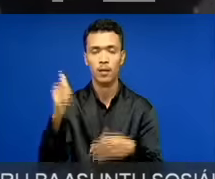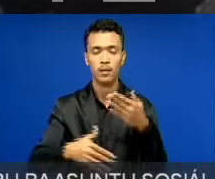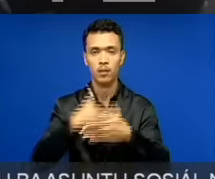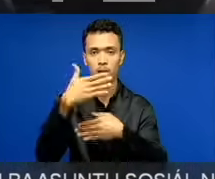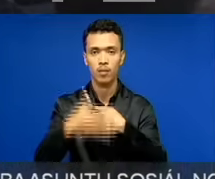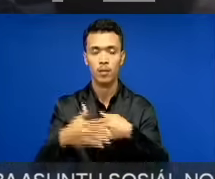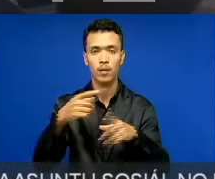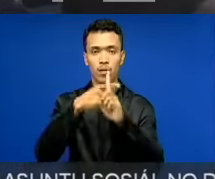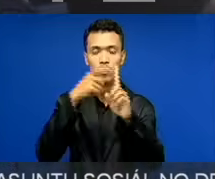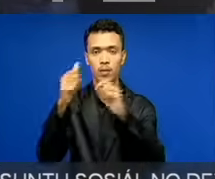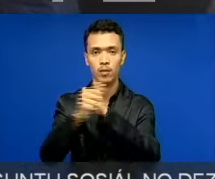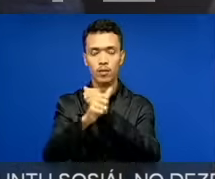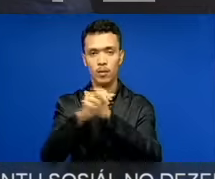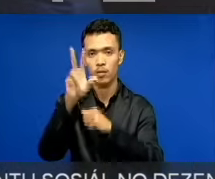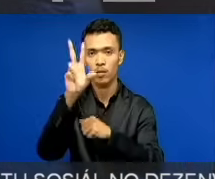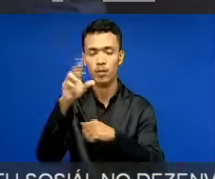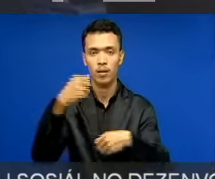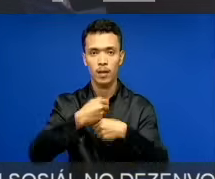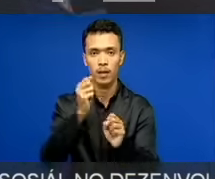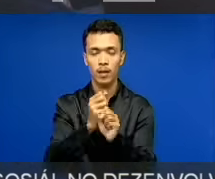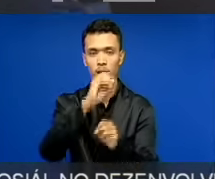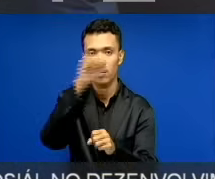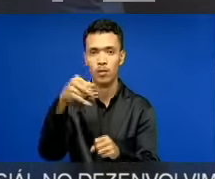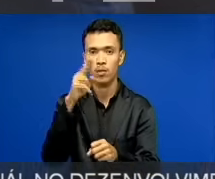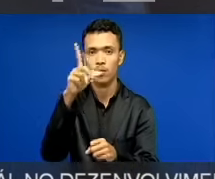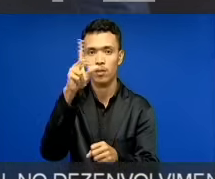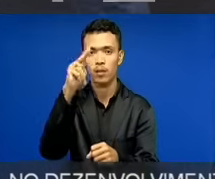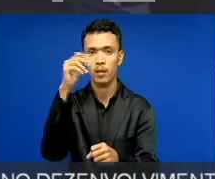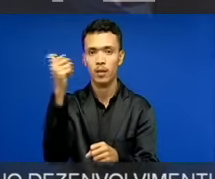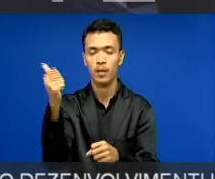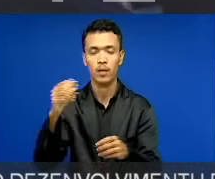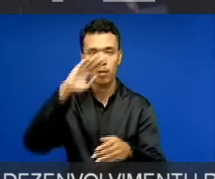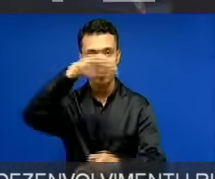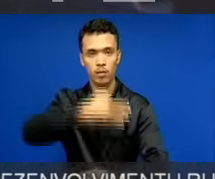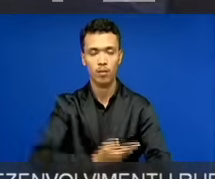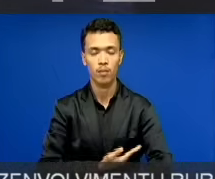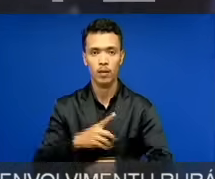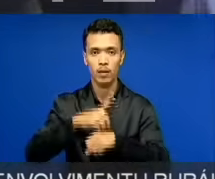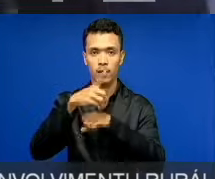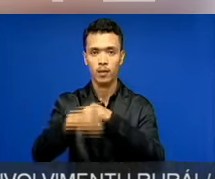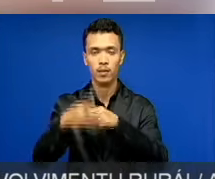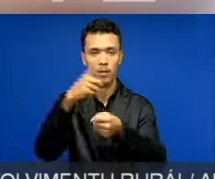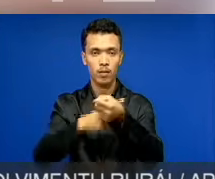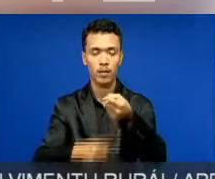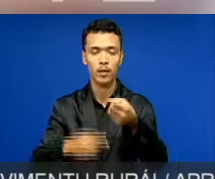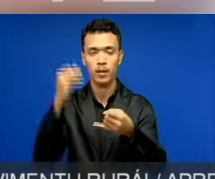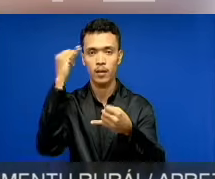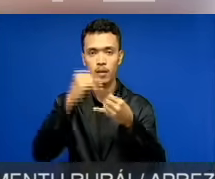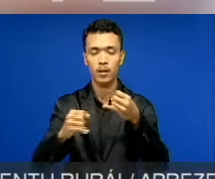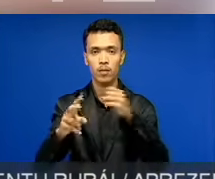Acto Husi Suspeitu, na entorno, resulta Juliana Elizabeth Honia Oan sofre acidente tocane grave no